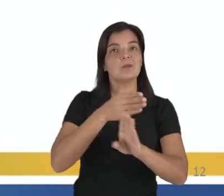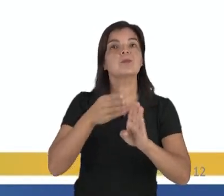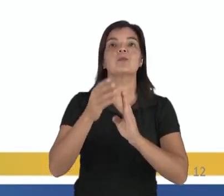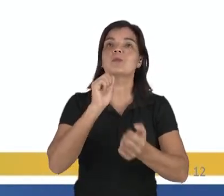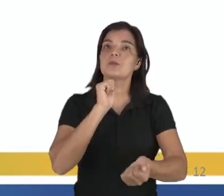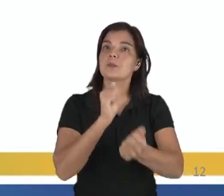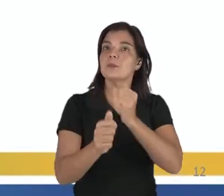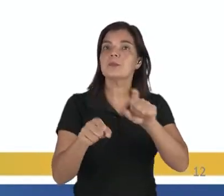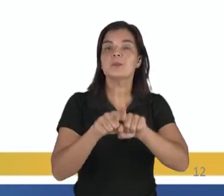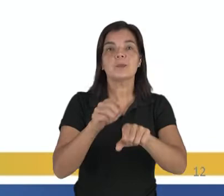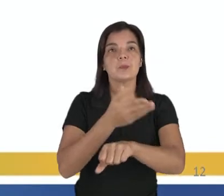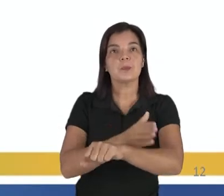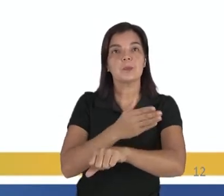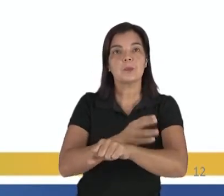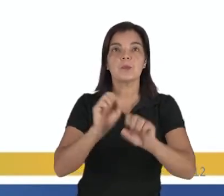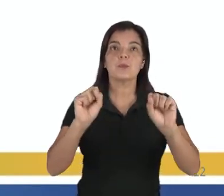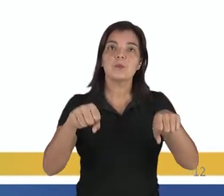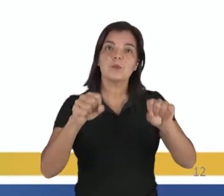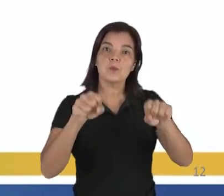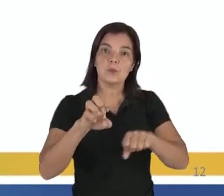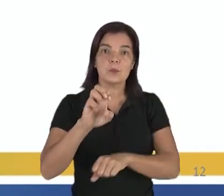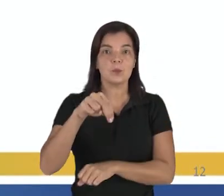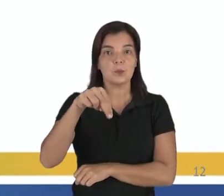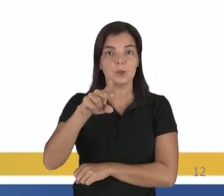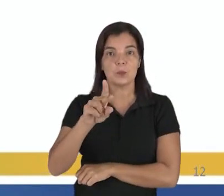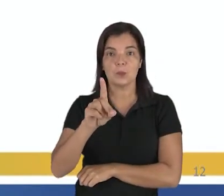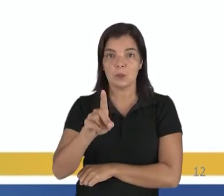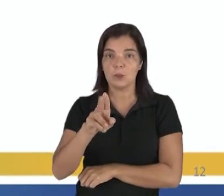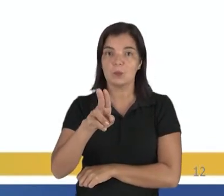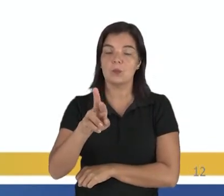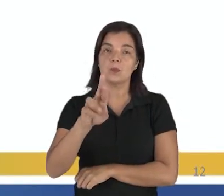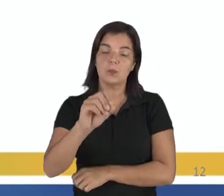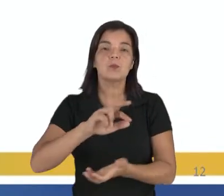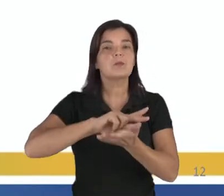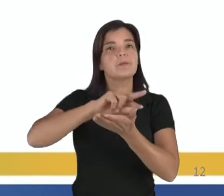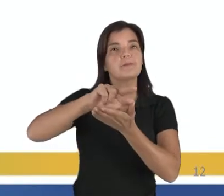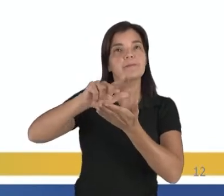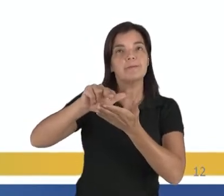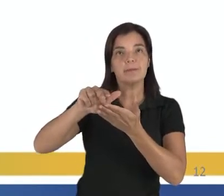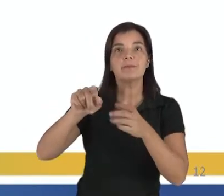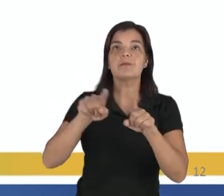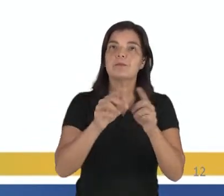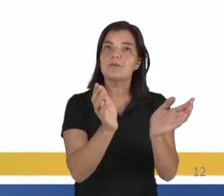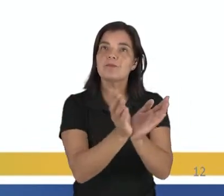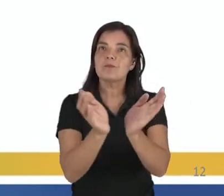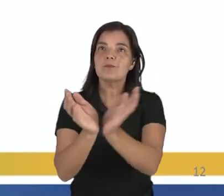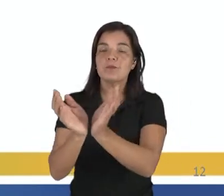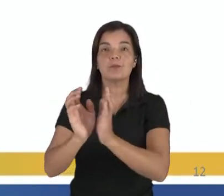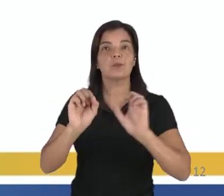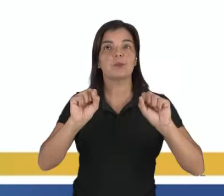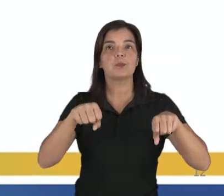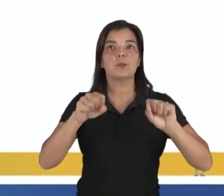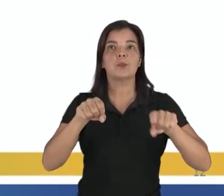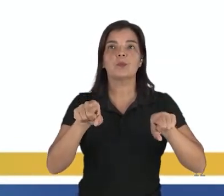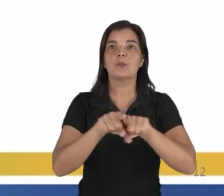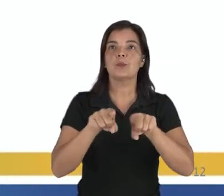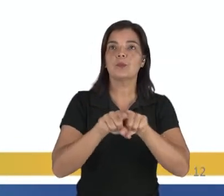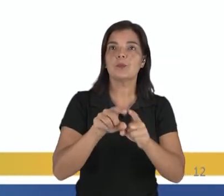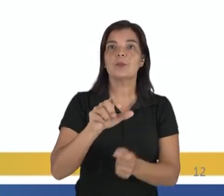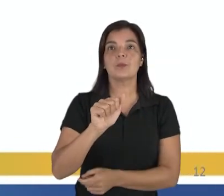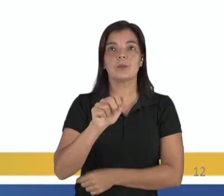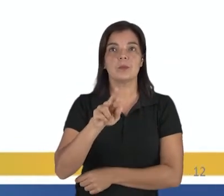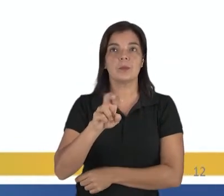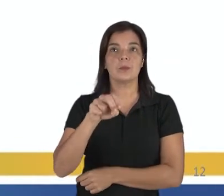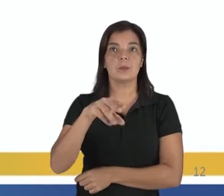esportiva praticada sobre as motos de estilo enduro. São várias as categorias de motocross, né? Como